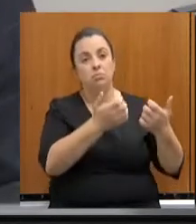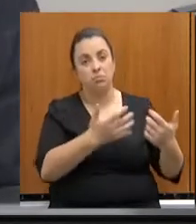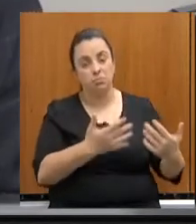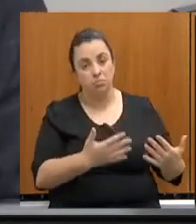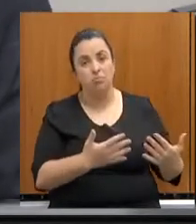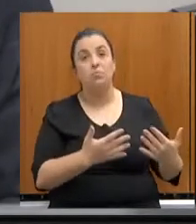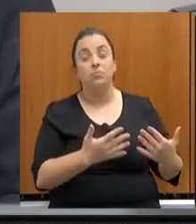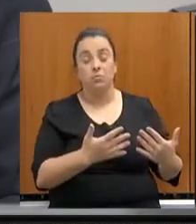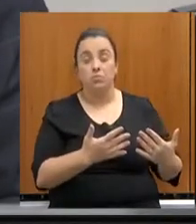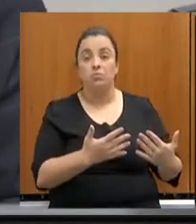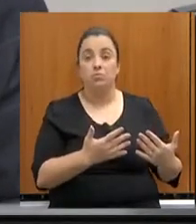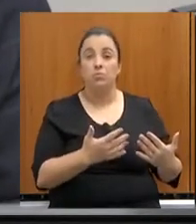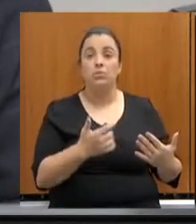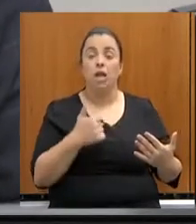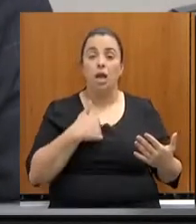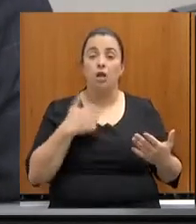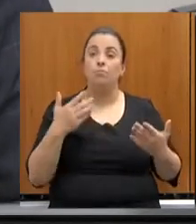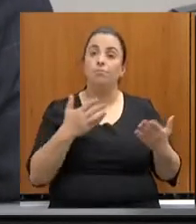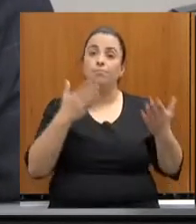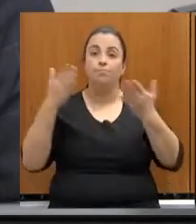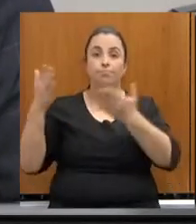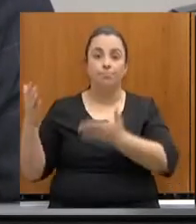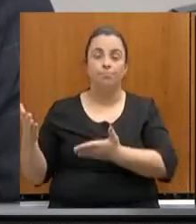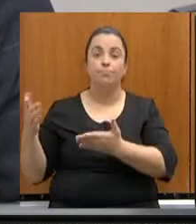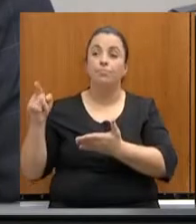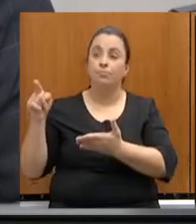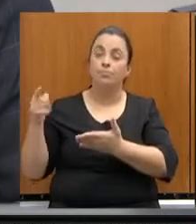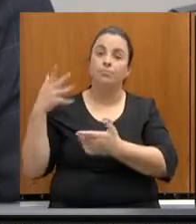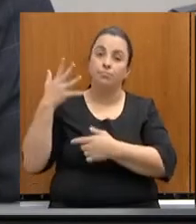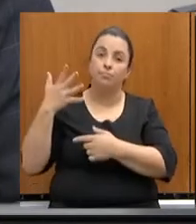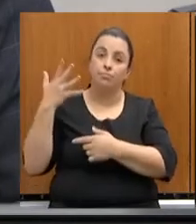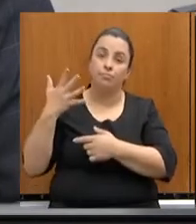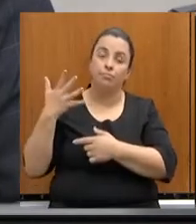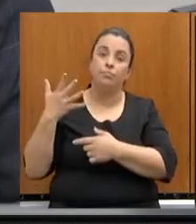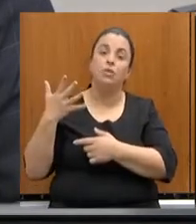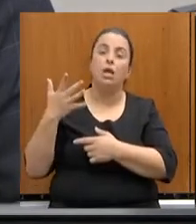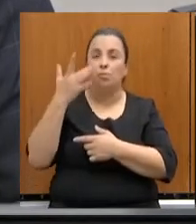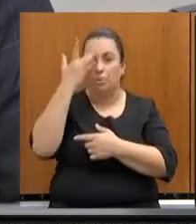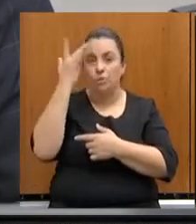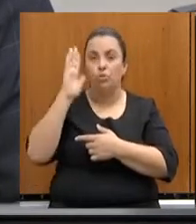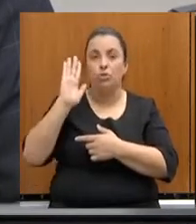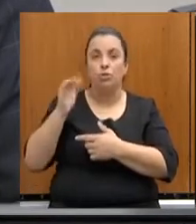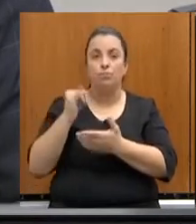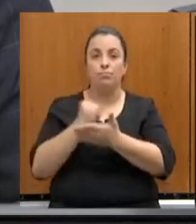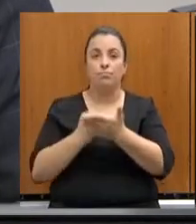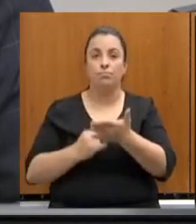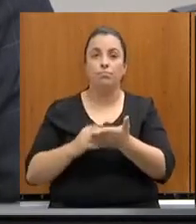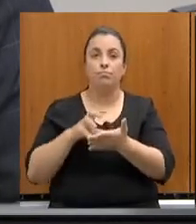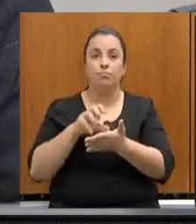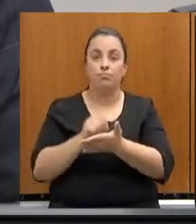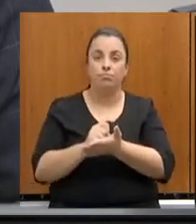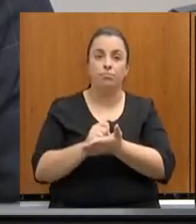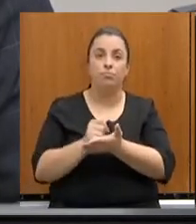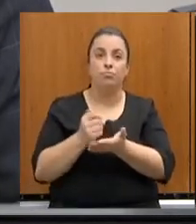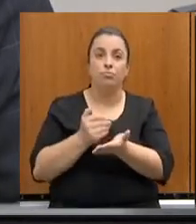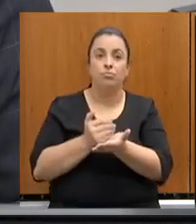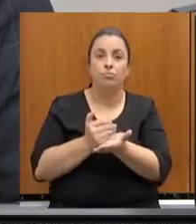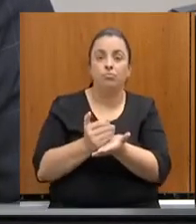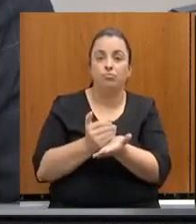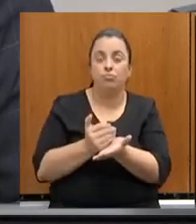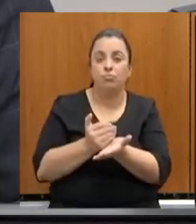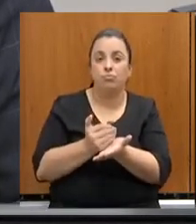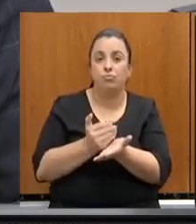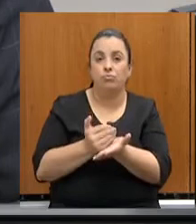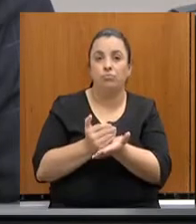e eu vou passar a palavra aos oradores inscritos aos oradores espiritualmente a